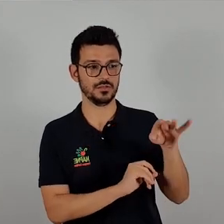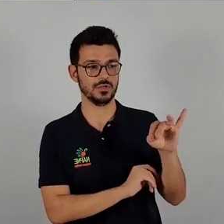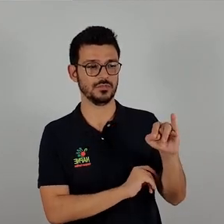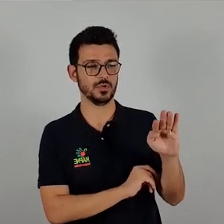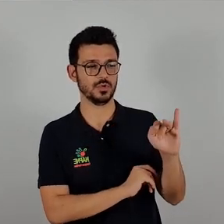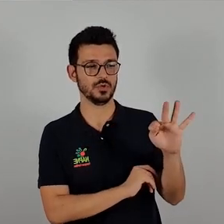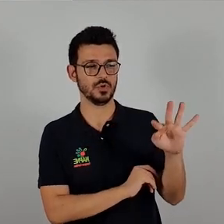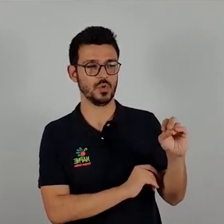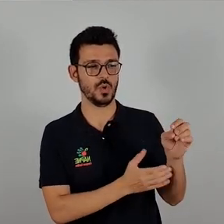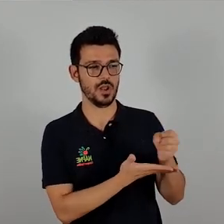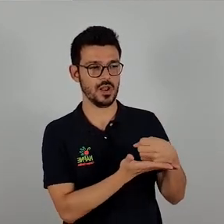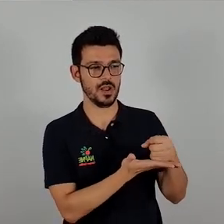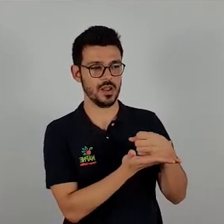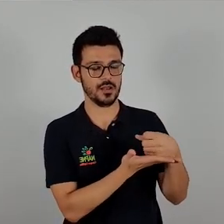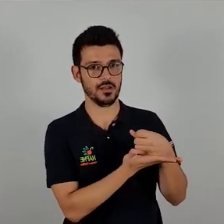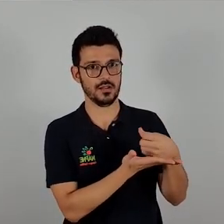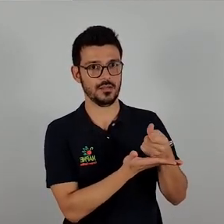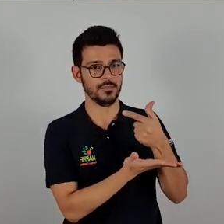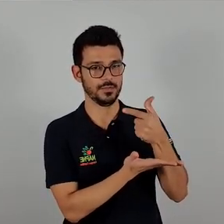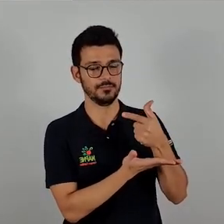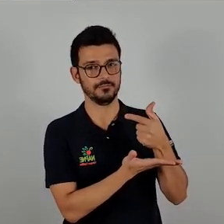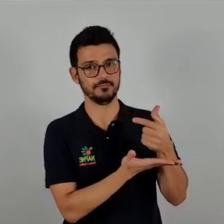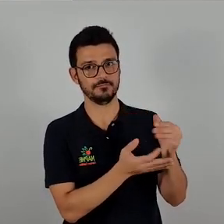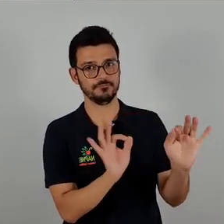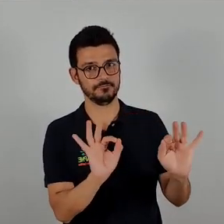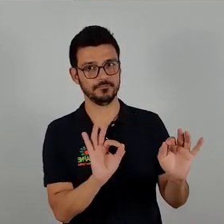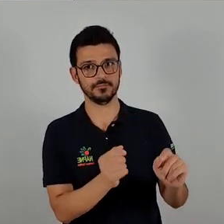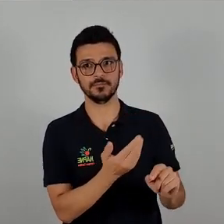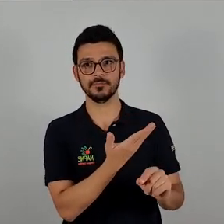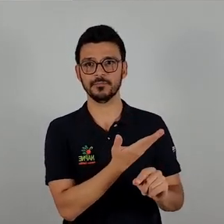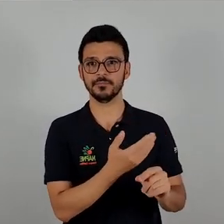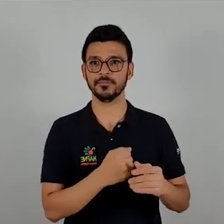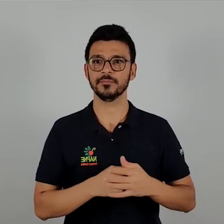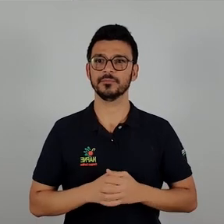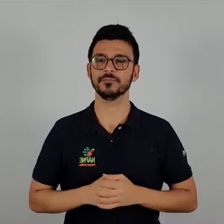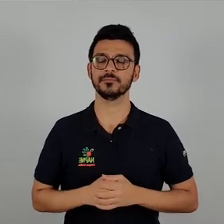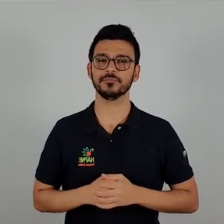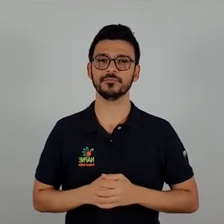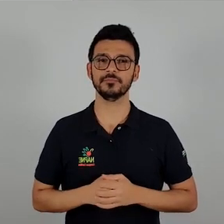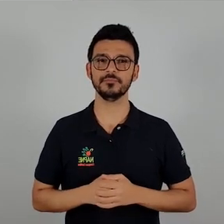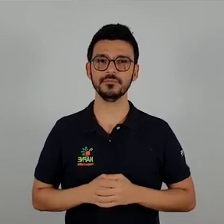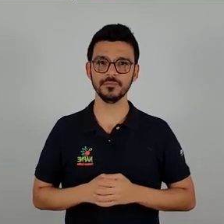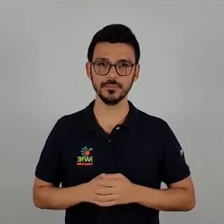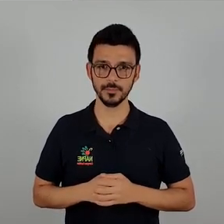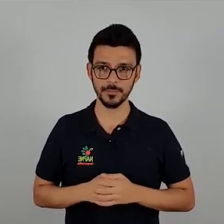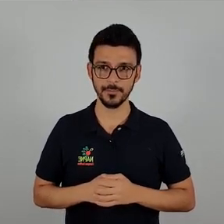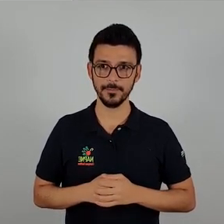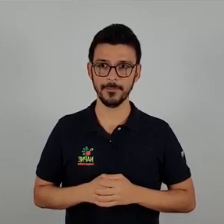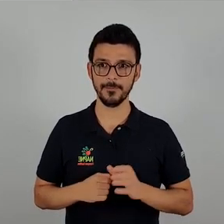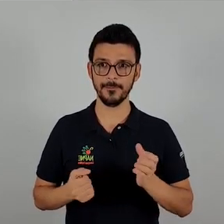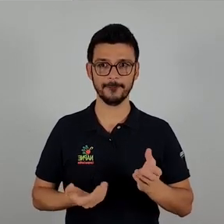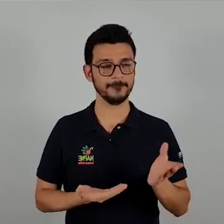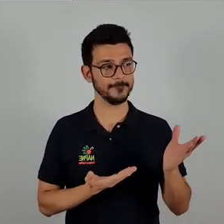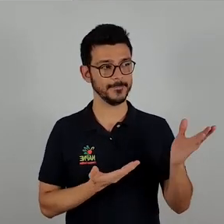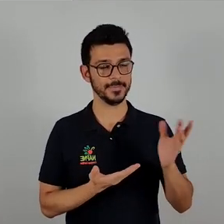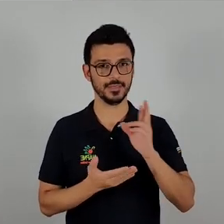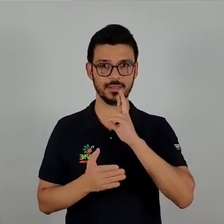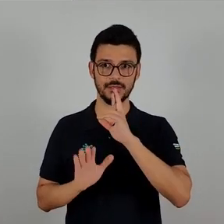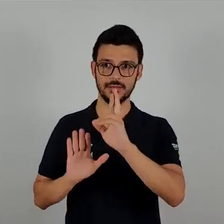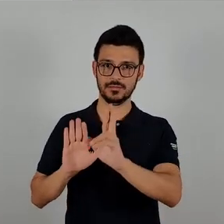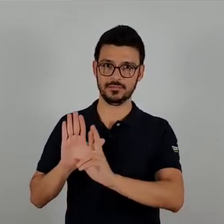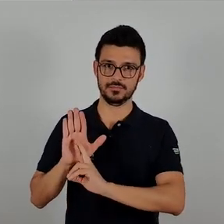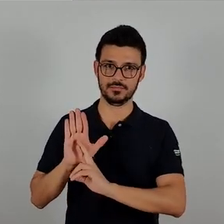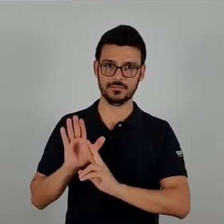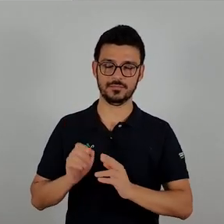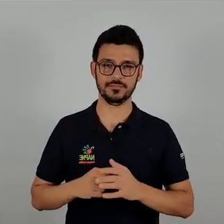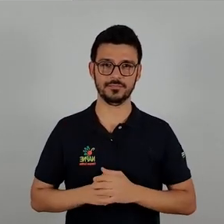Se desse antibiótico, não tinha mais escolha. E todos os que foi testado estavam resistentes. Aí vem a medicina chinesa holística.